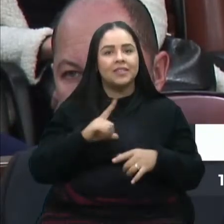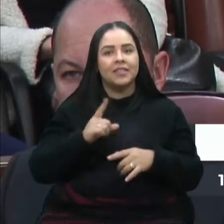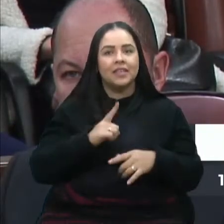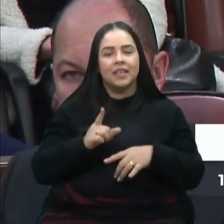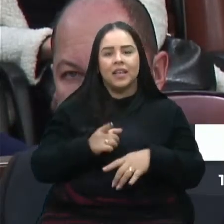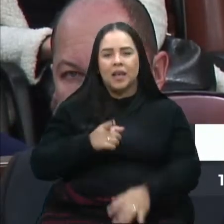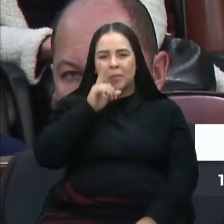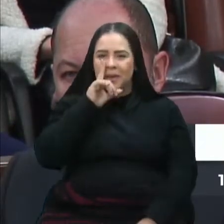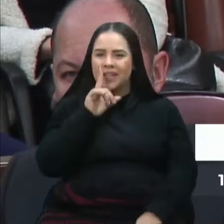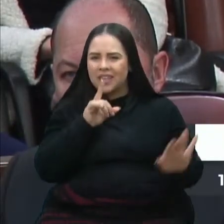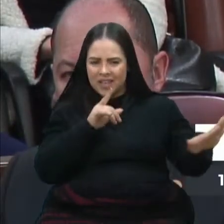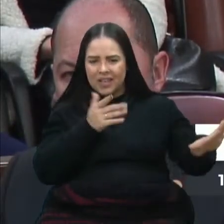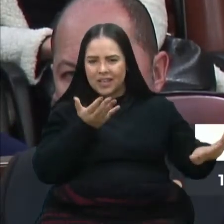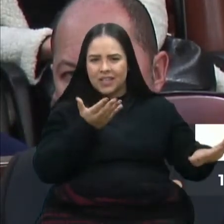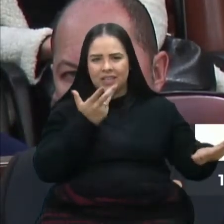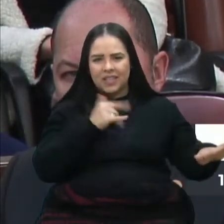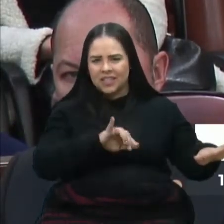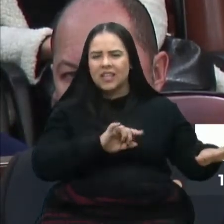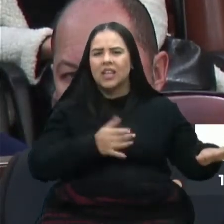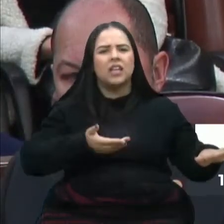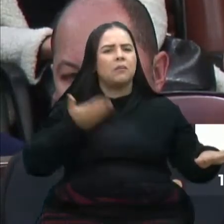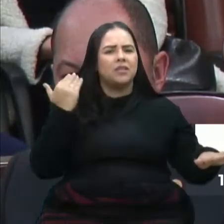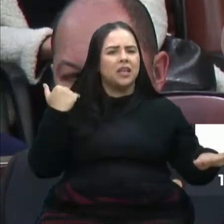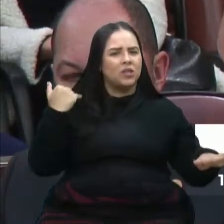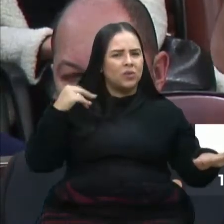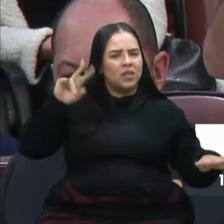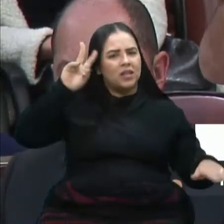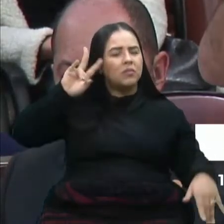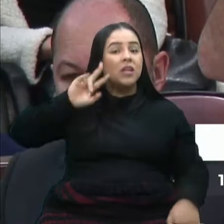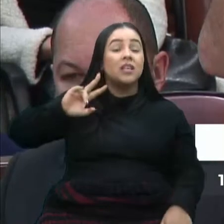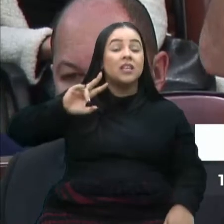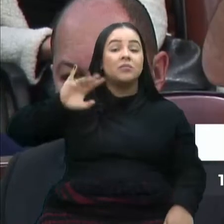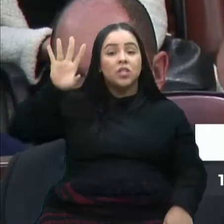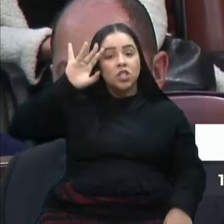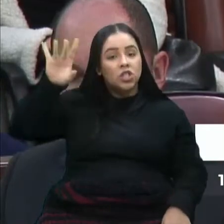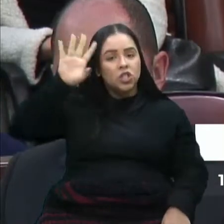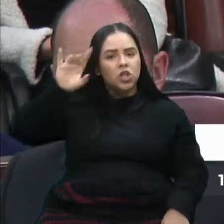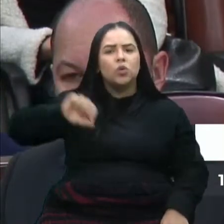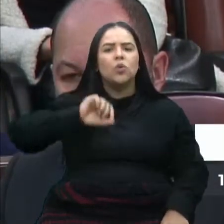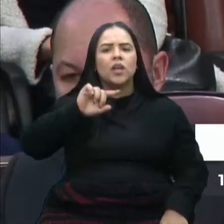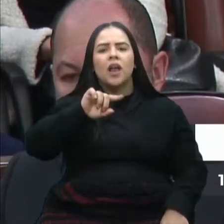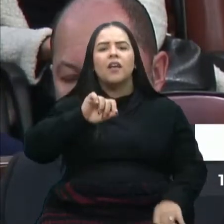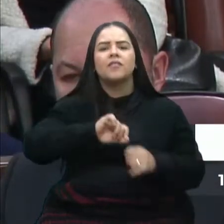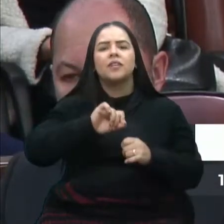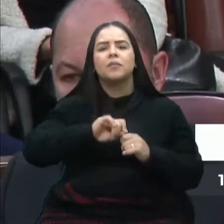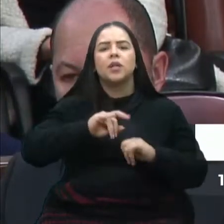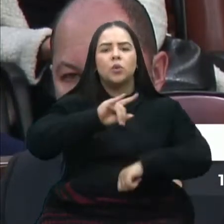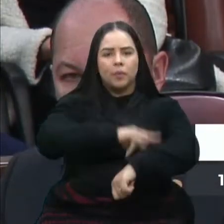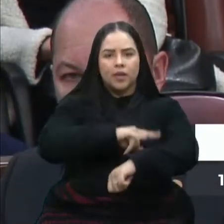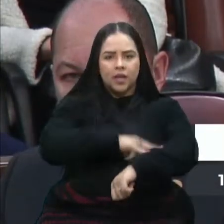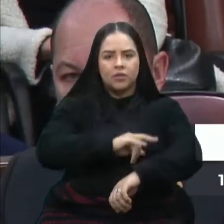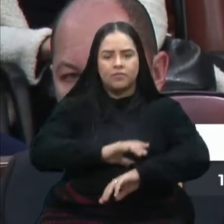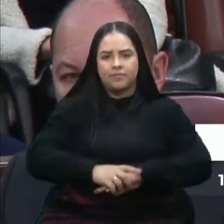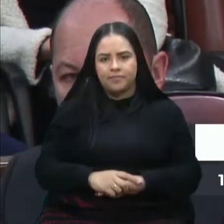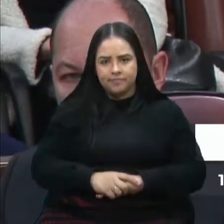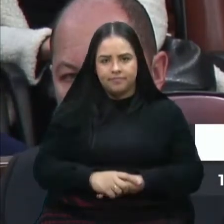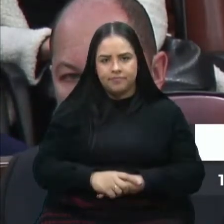menino que tava aqui aquele dia eu imagino a jornada que ela não tem como é que ela faz para ir no banheiro